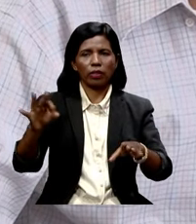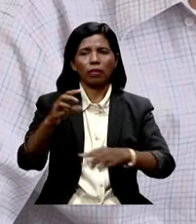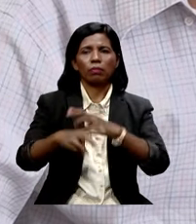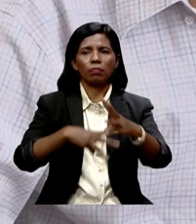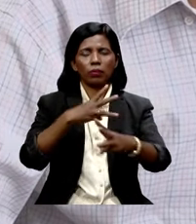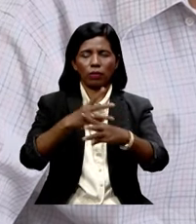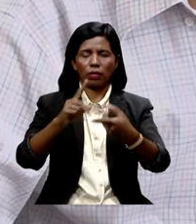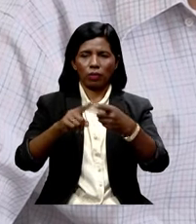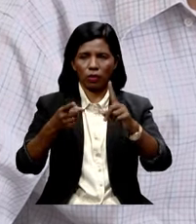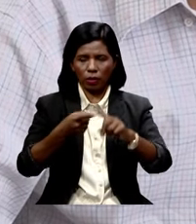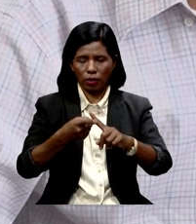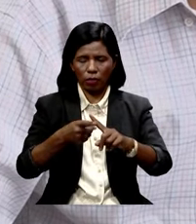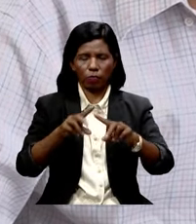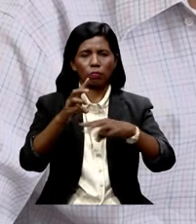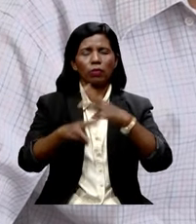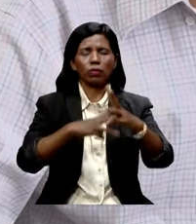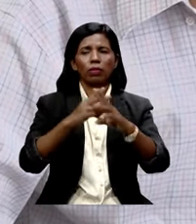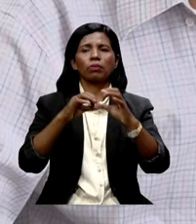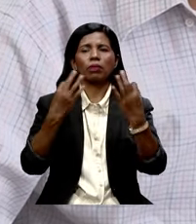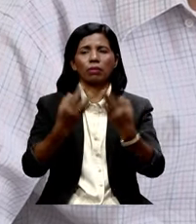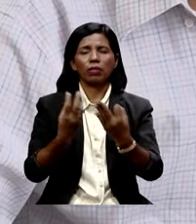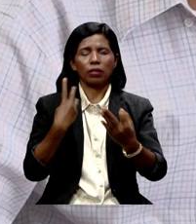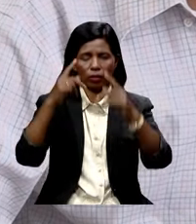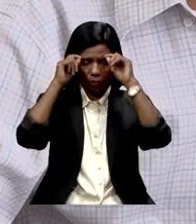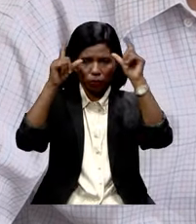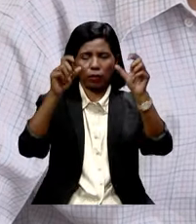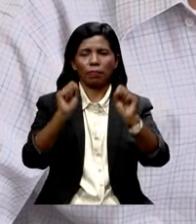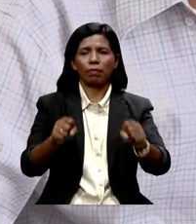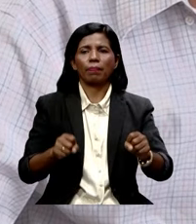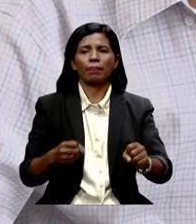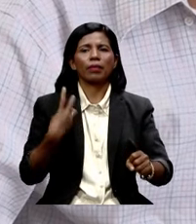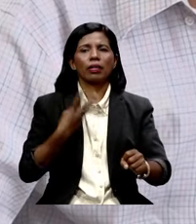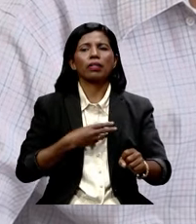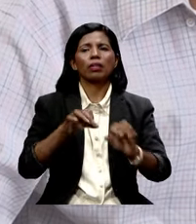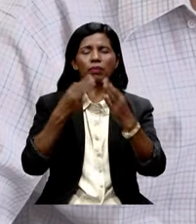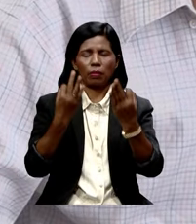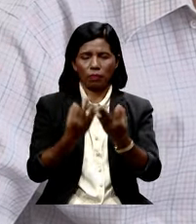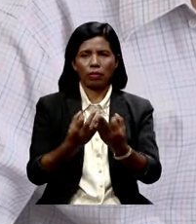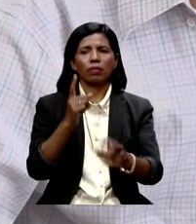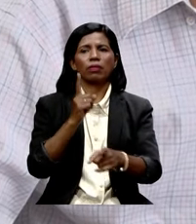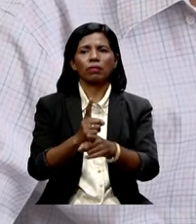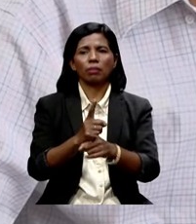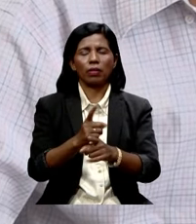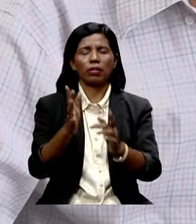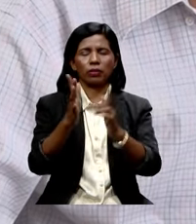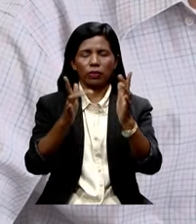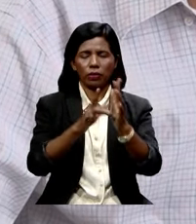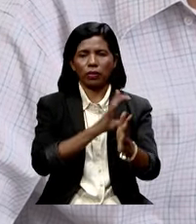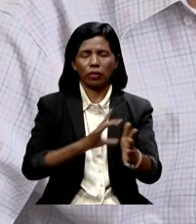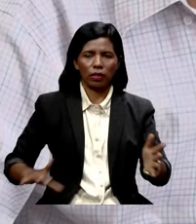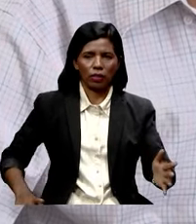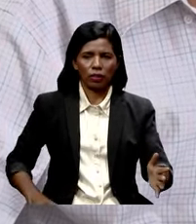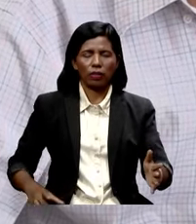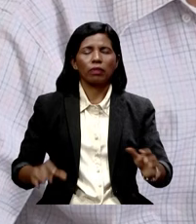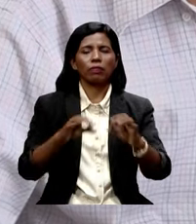belun, mundu ne familia, ita haturu ni katak timor bele, haturu katak ita familia duni, familia Kristu, i familia hanesan ita